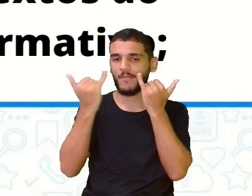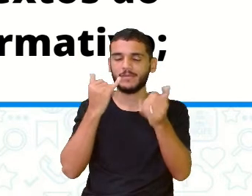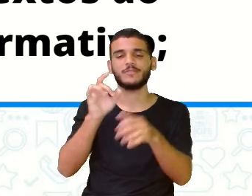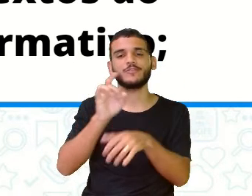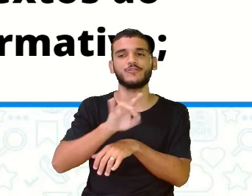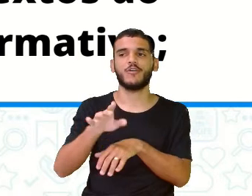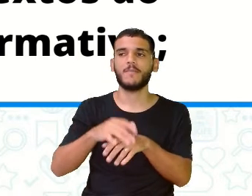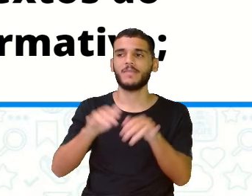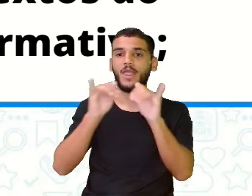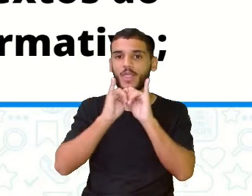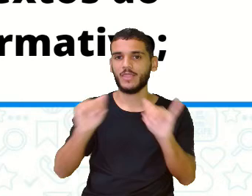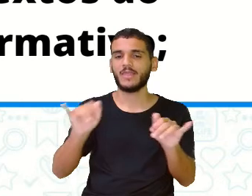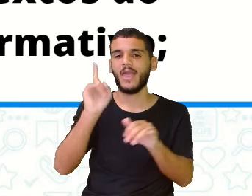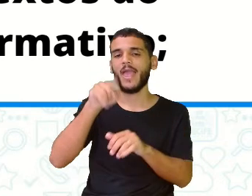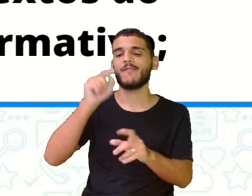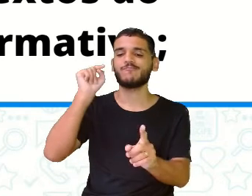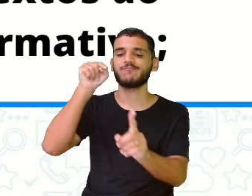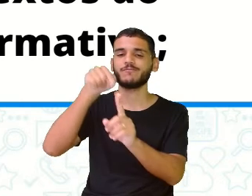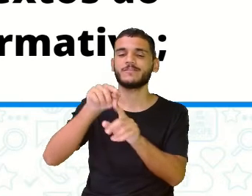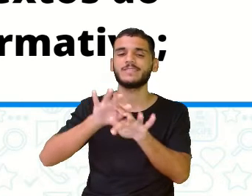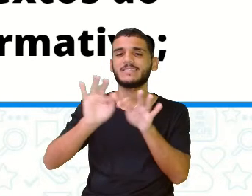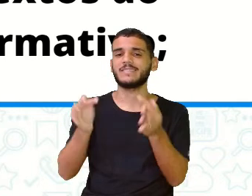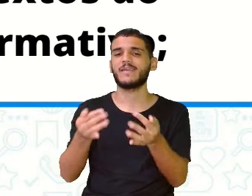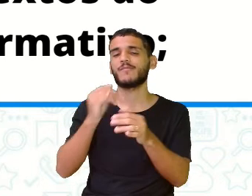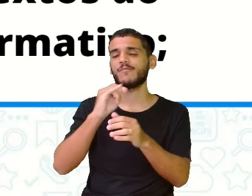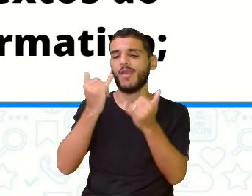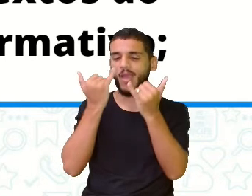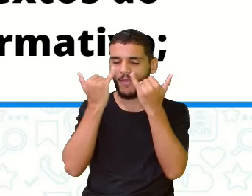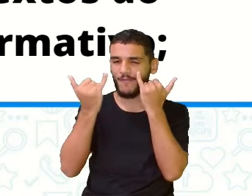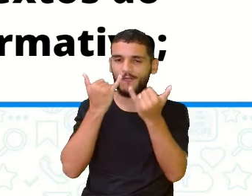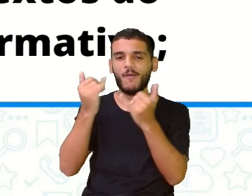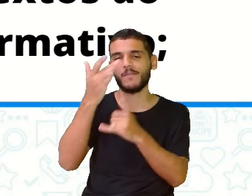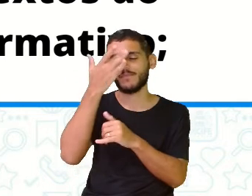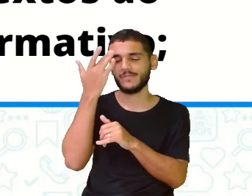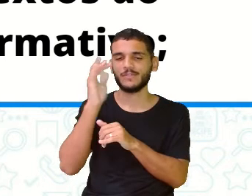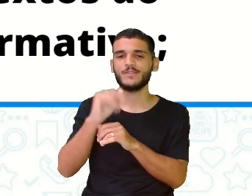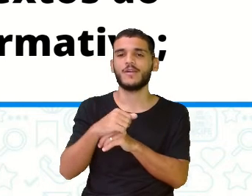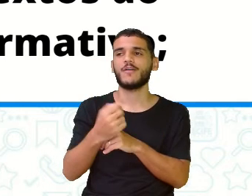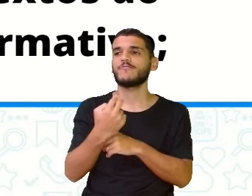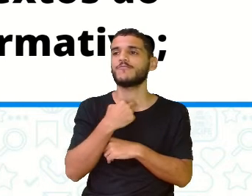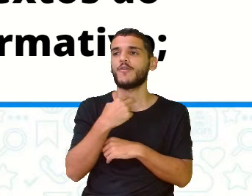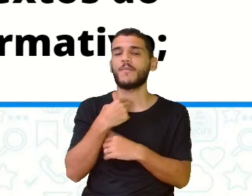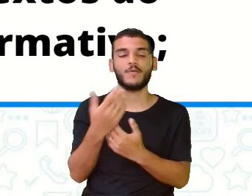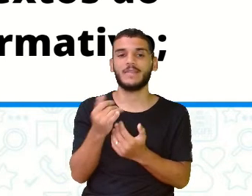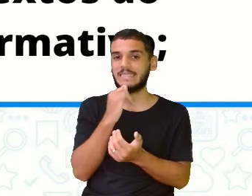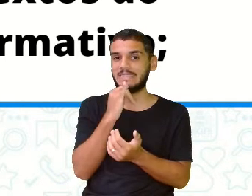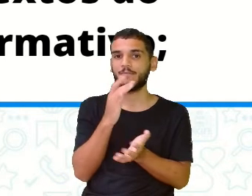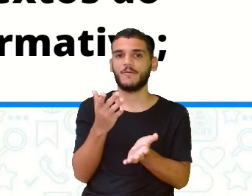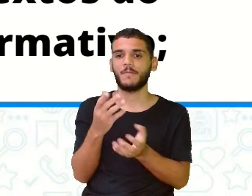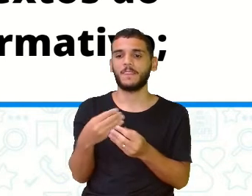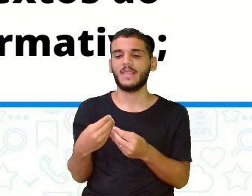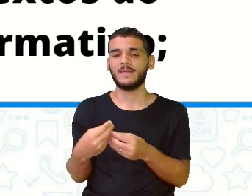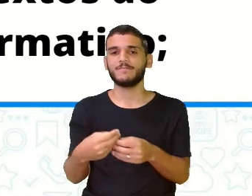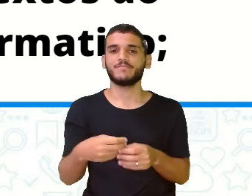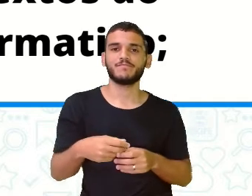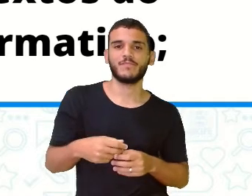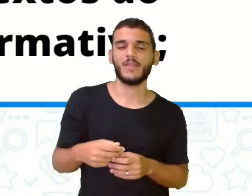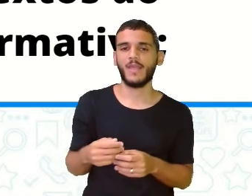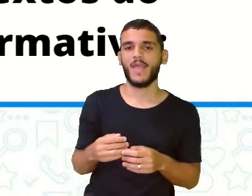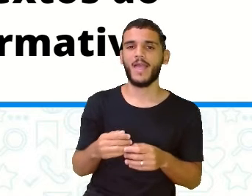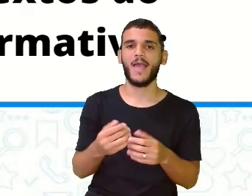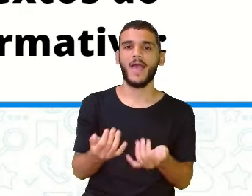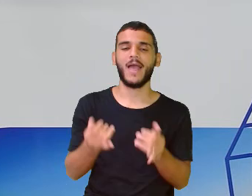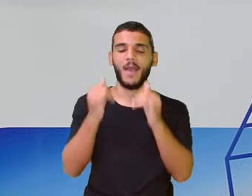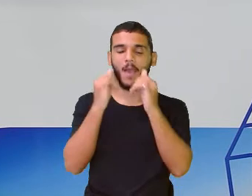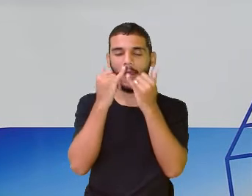A notícia, ela tem como objetivo simplesmente informar. Ela não pode, se eu vou te dar aqui uma notícia, se aqui em vez de uma aula